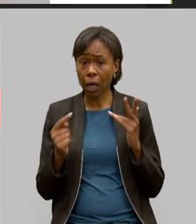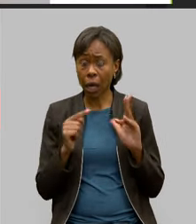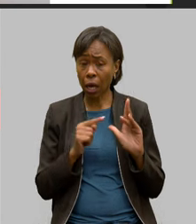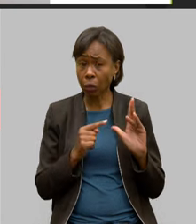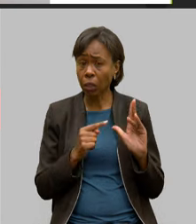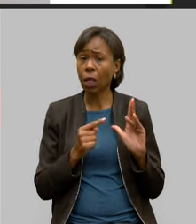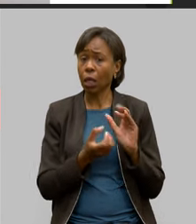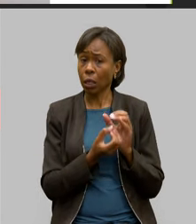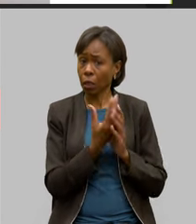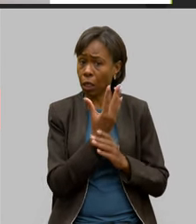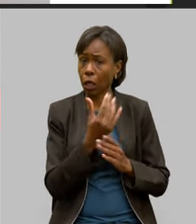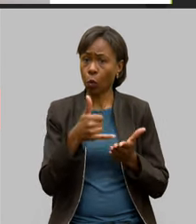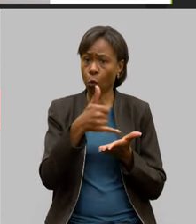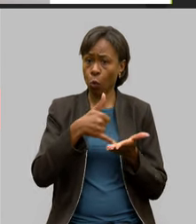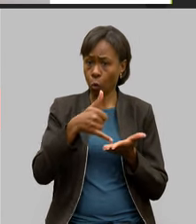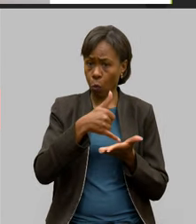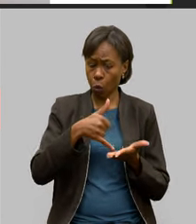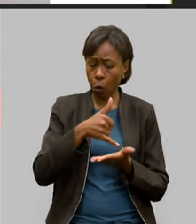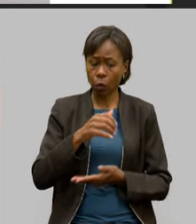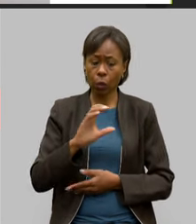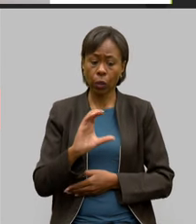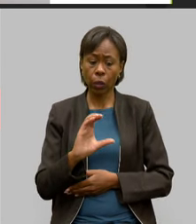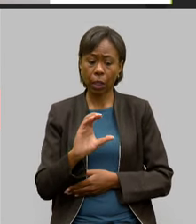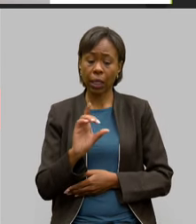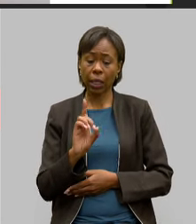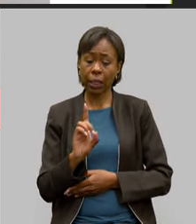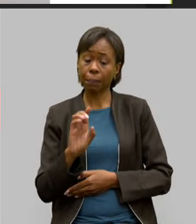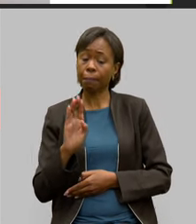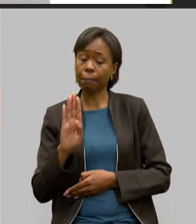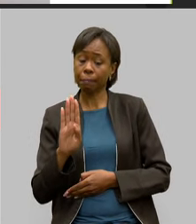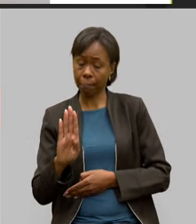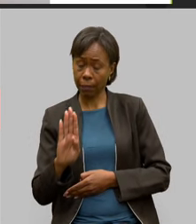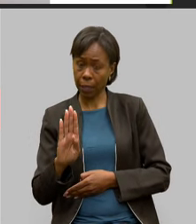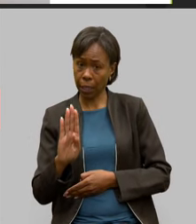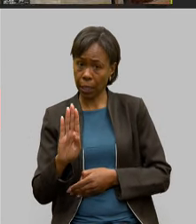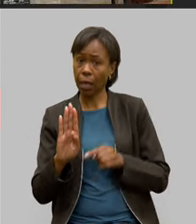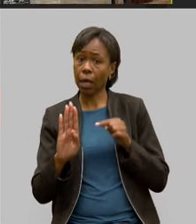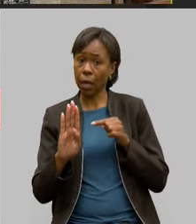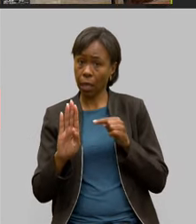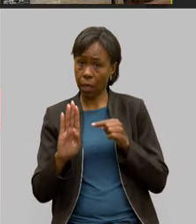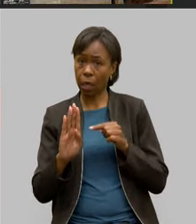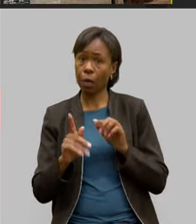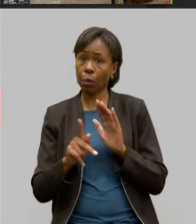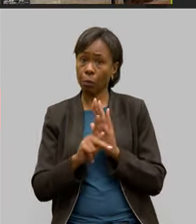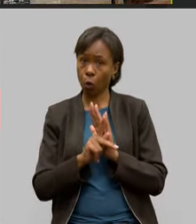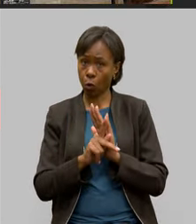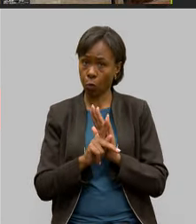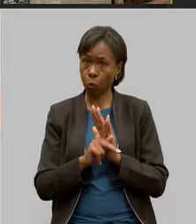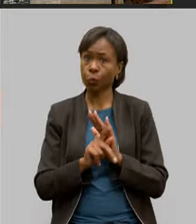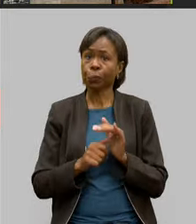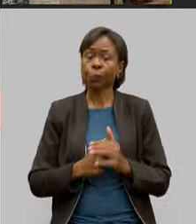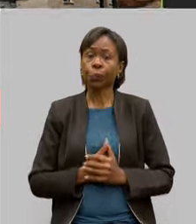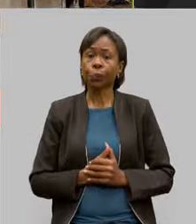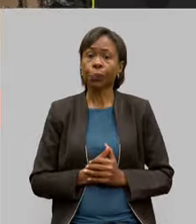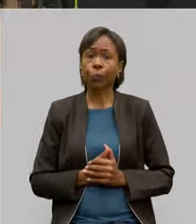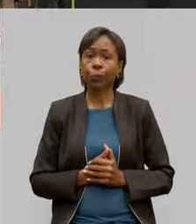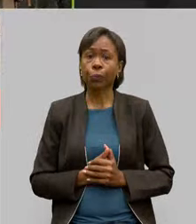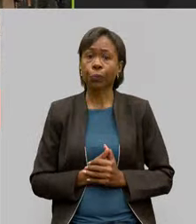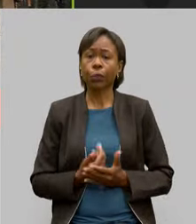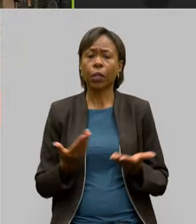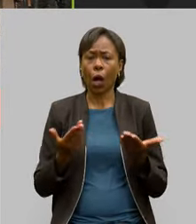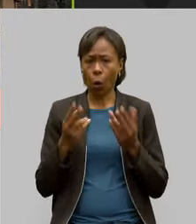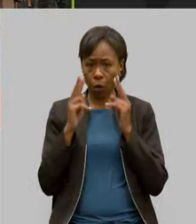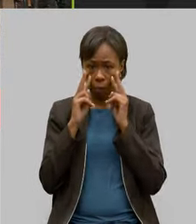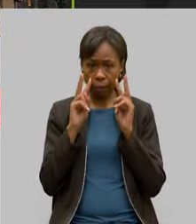óleo né o cbd ele é produzido a partir do camo OK agora Vejam o